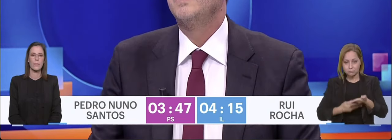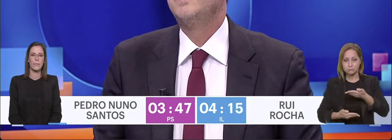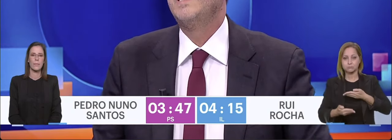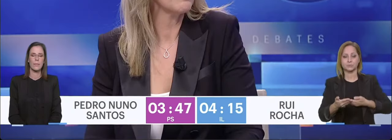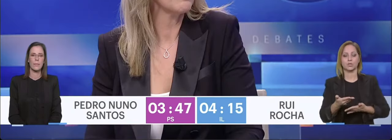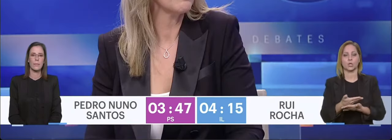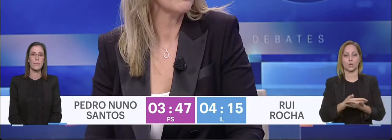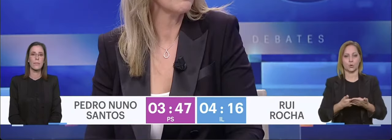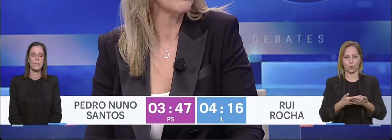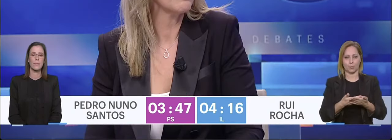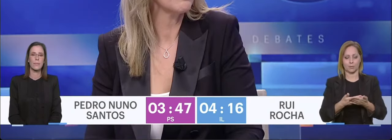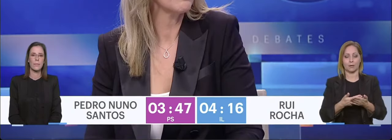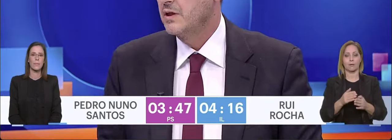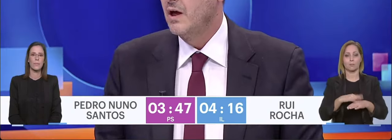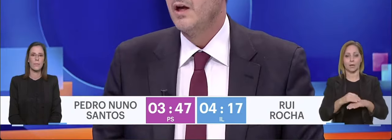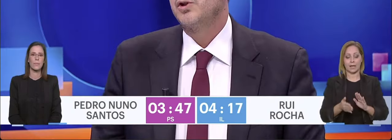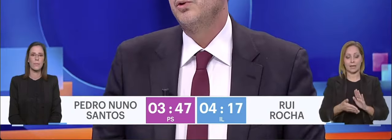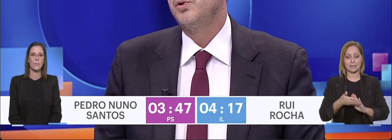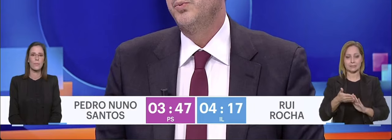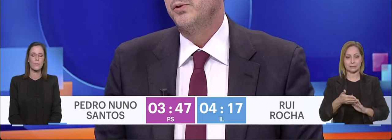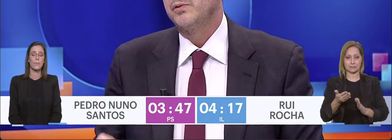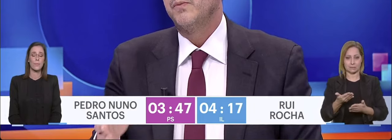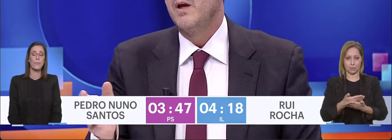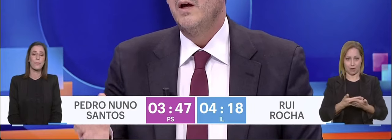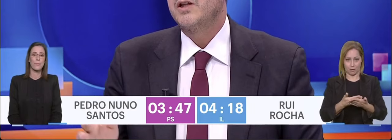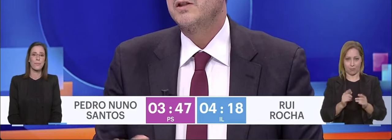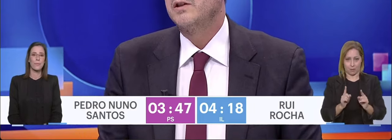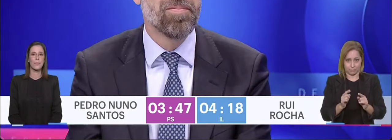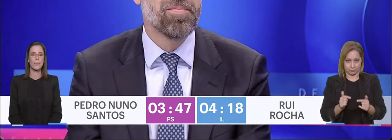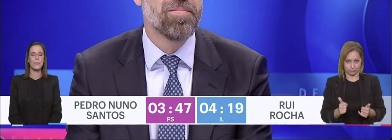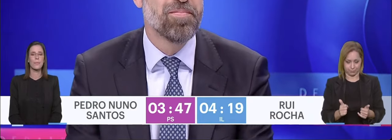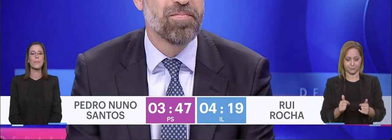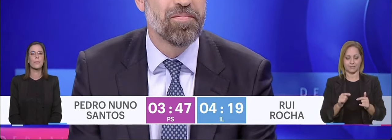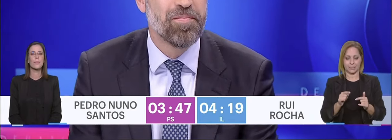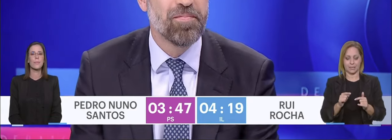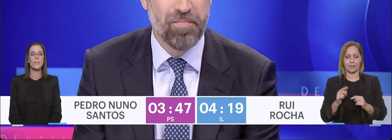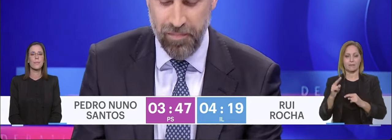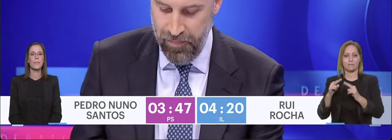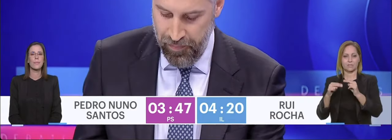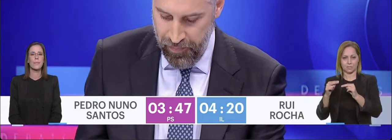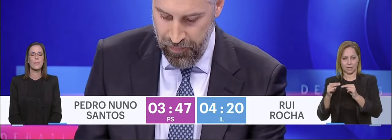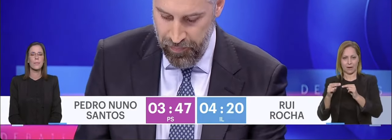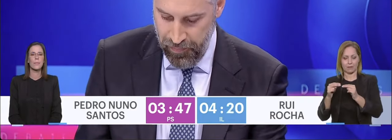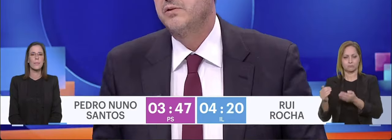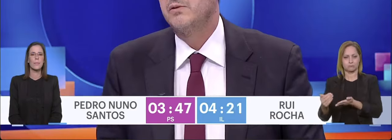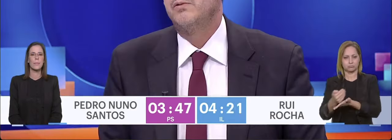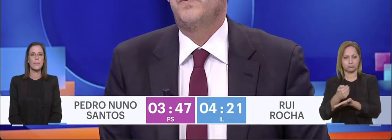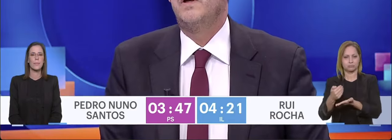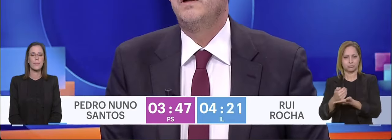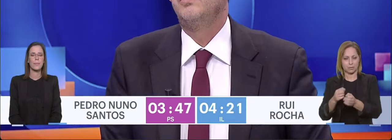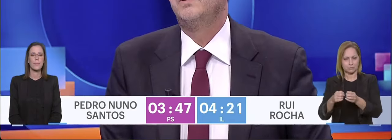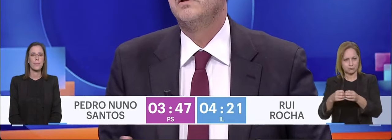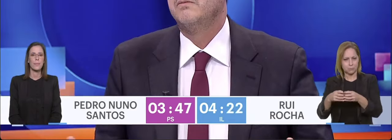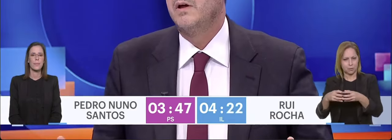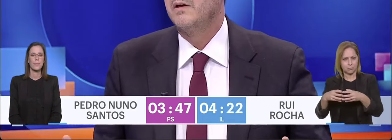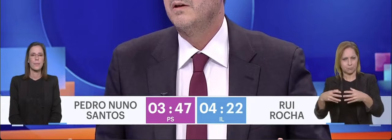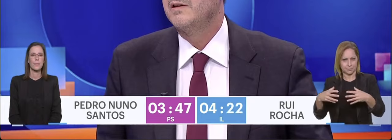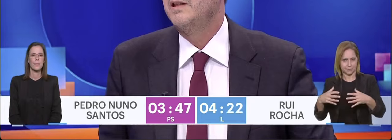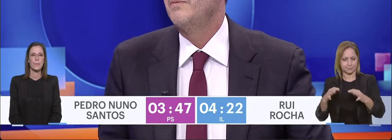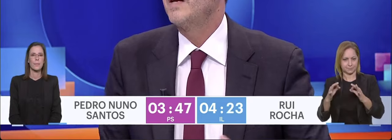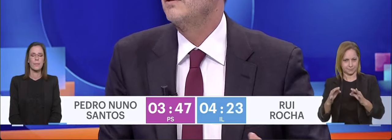via da aceleração económica segundo ponto as receitas fiscais têm crescido extraordinariamente e portanto aquilo que